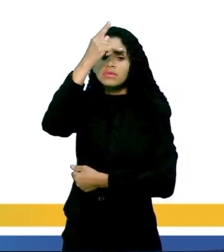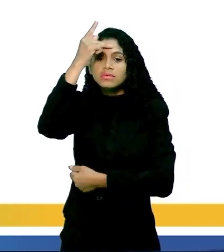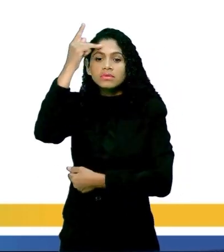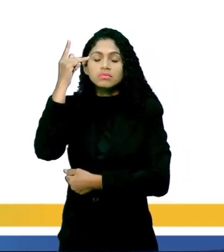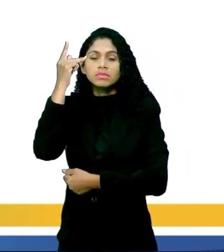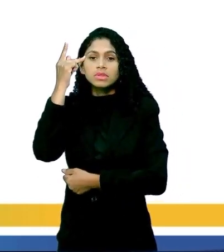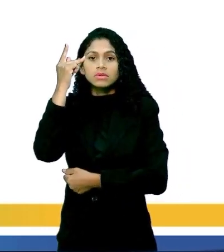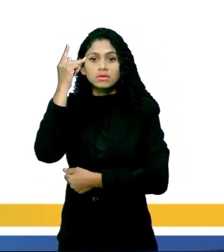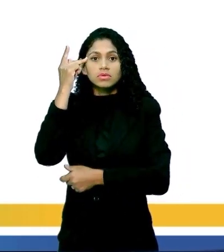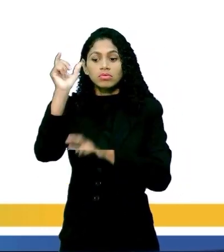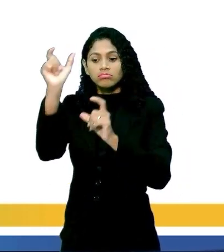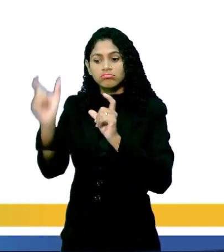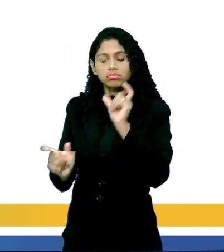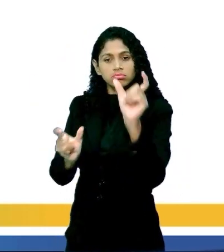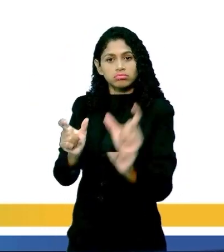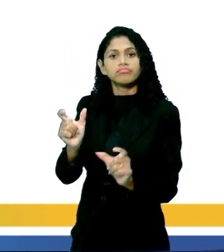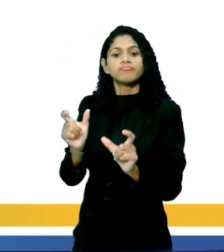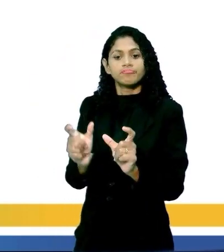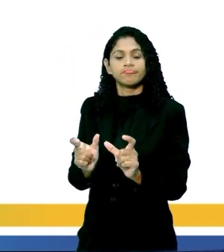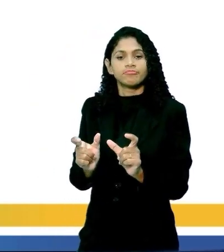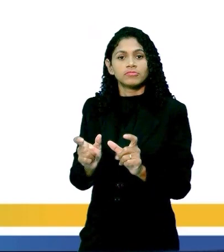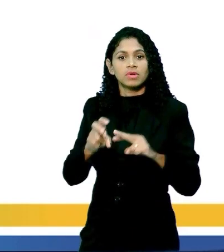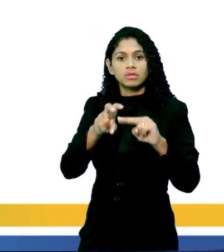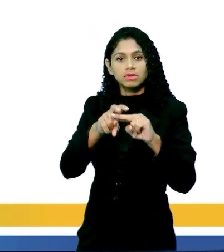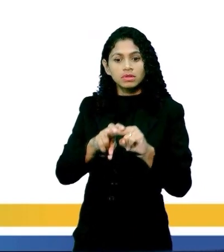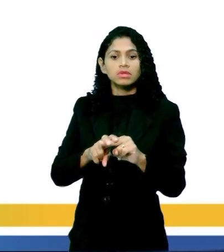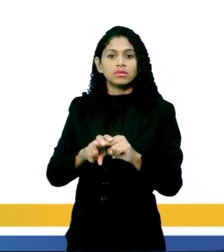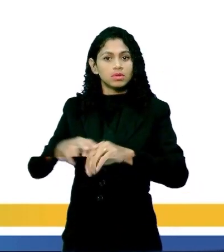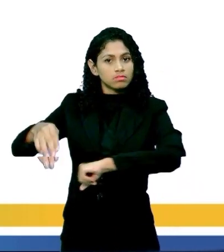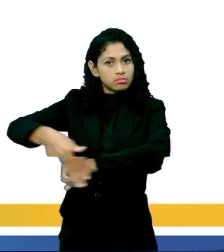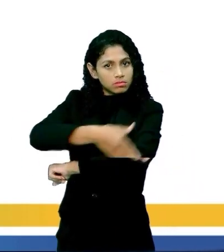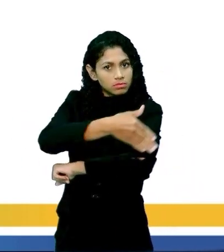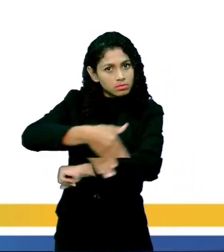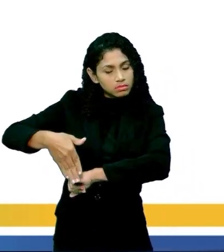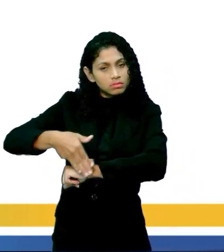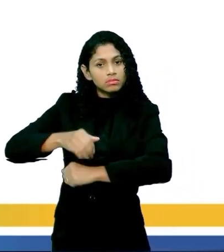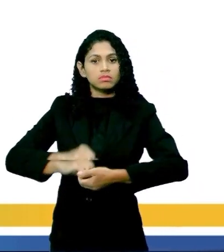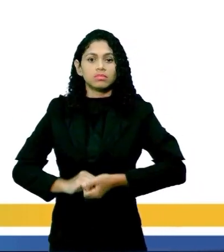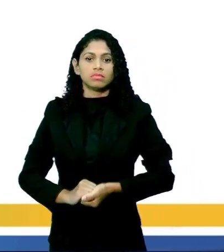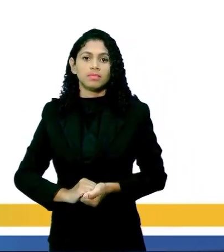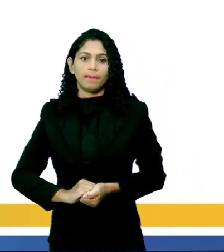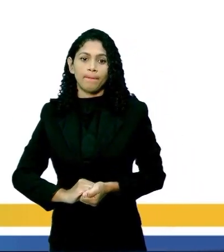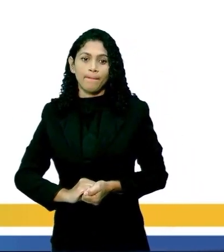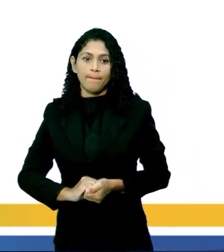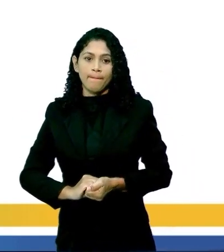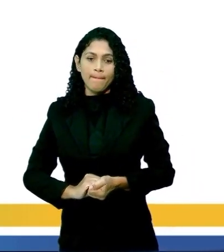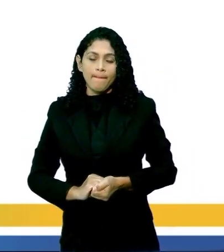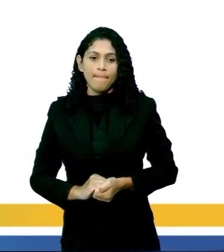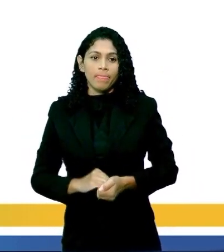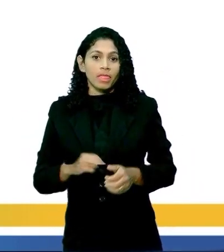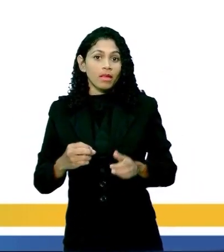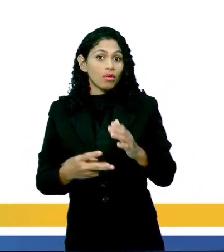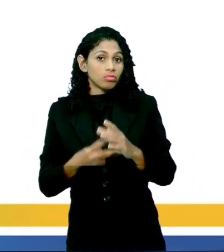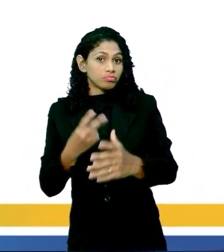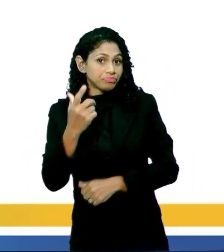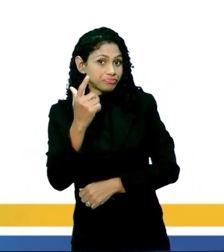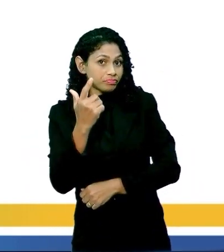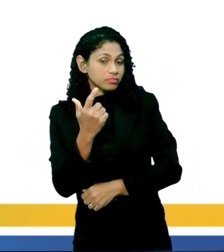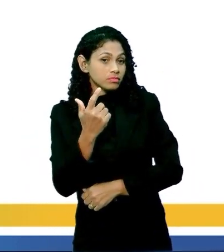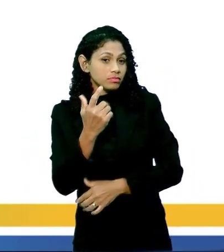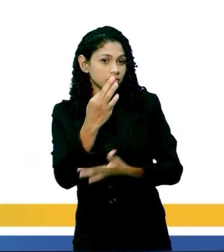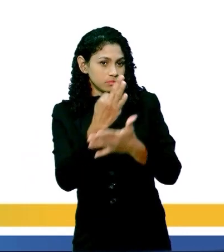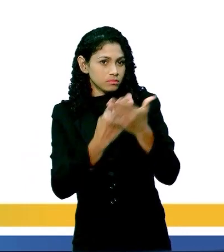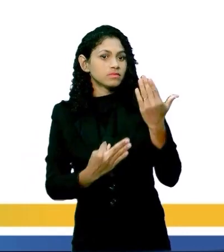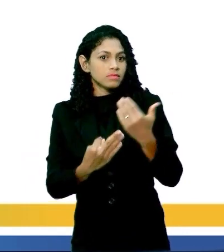calçadão. É uma da Veja, São Paulo. Texto 2, intitulado O Bicho,